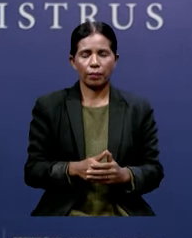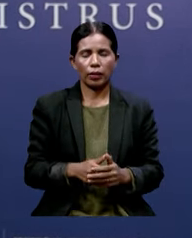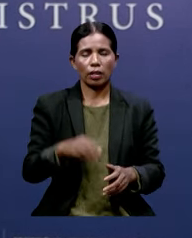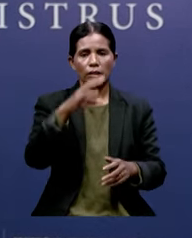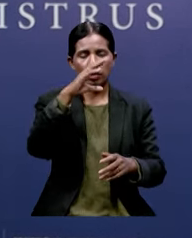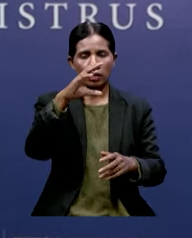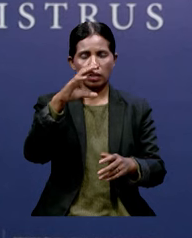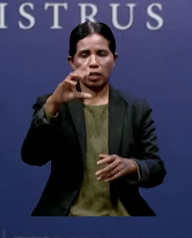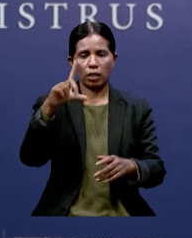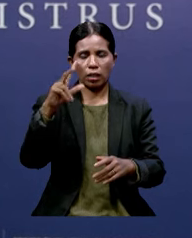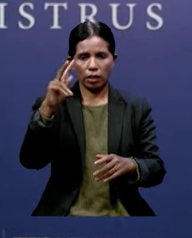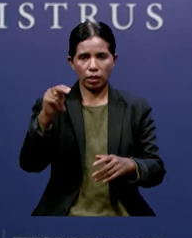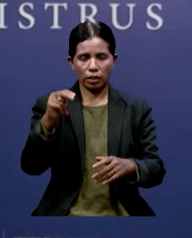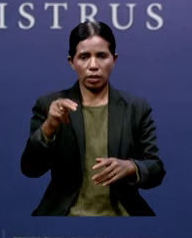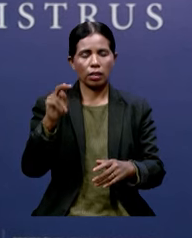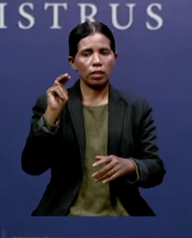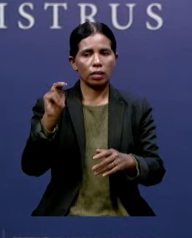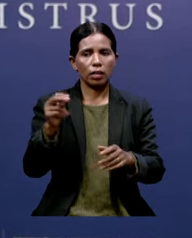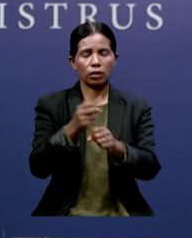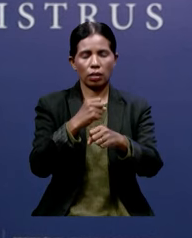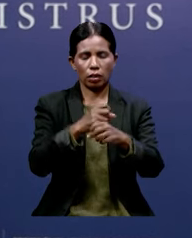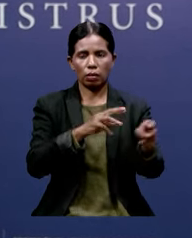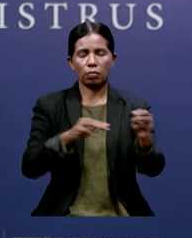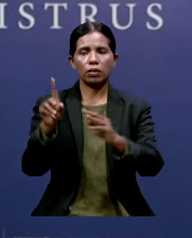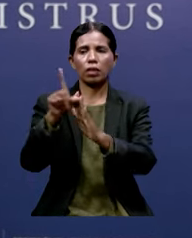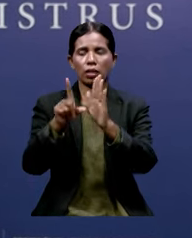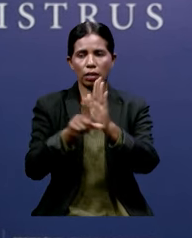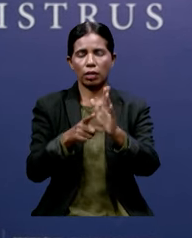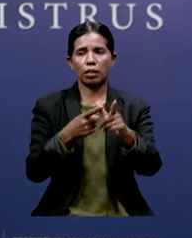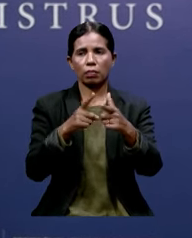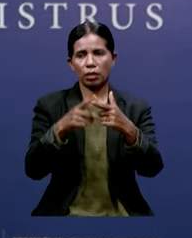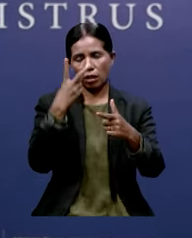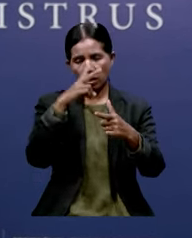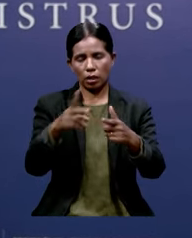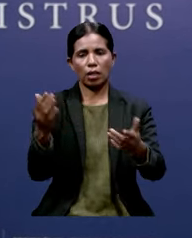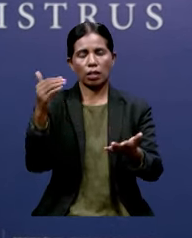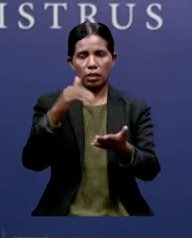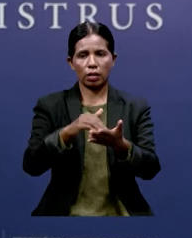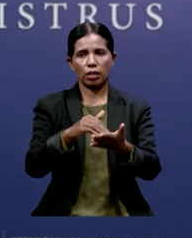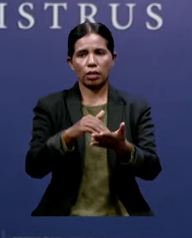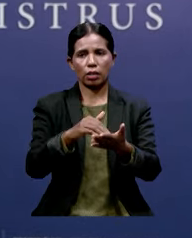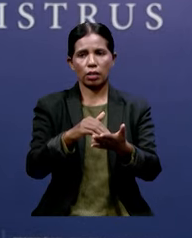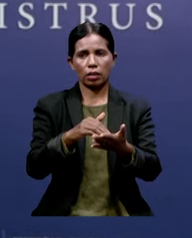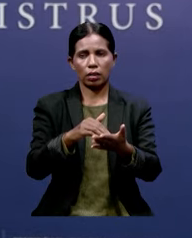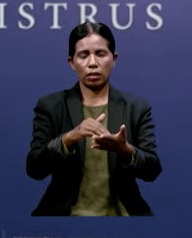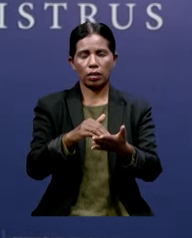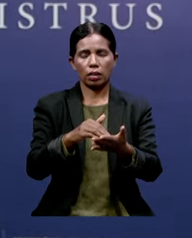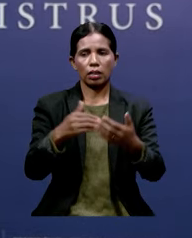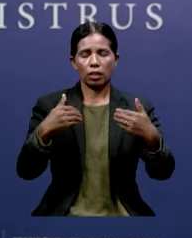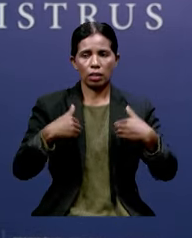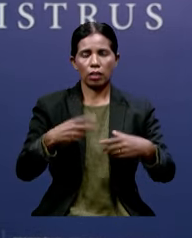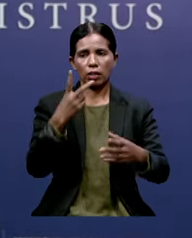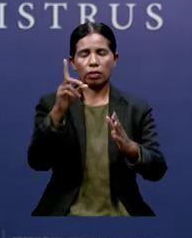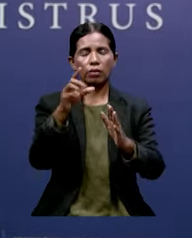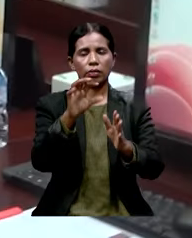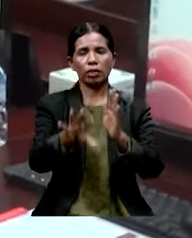combatente de libertação nacional nian atau la alteração para depois resolver dali da rede e quando verificação